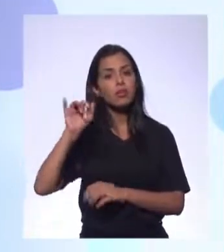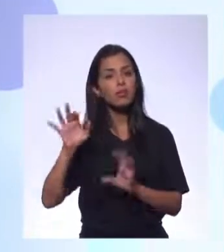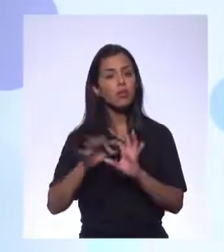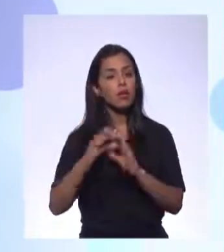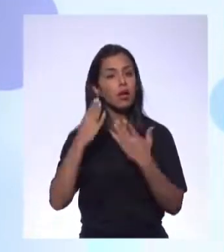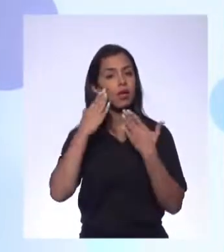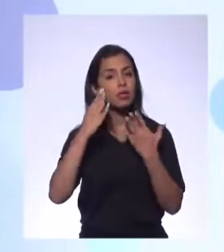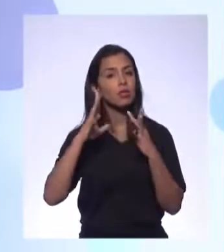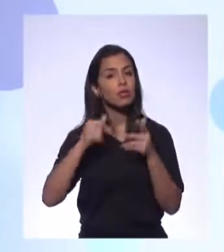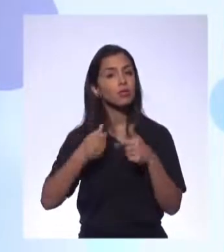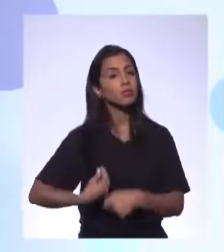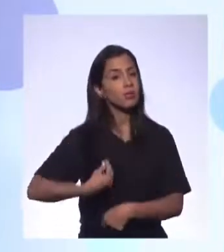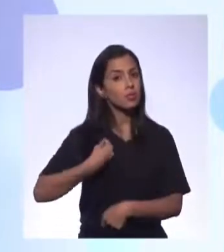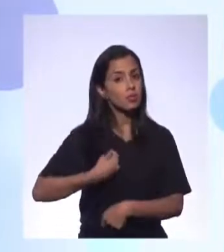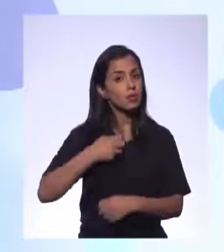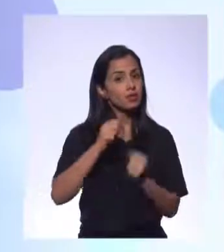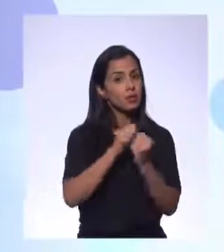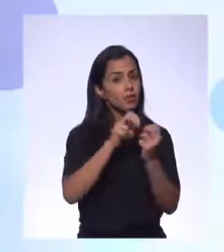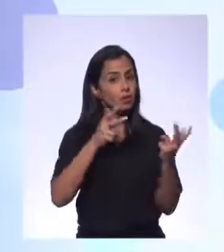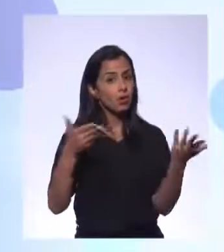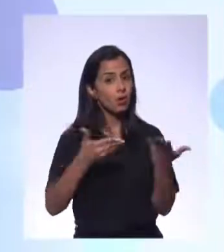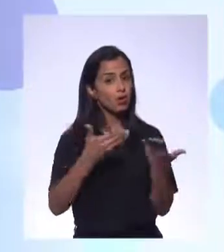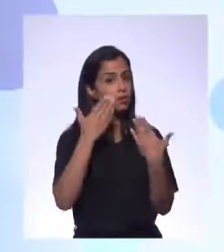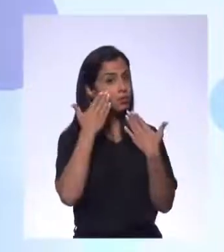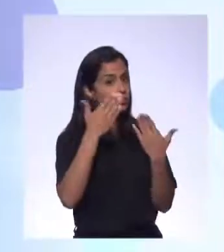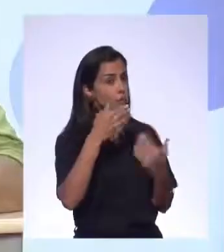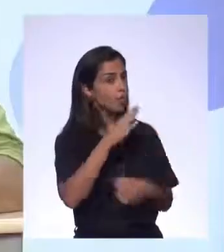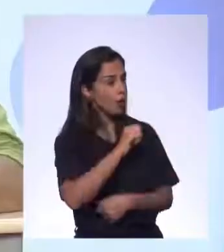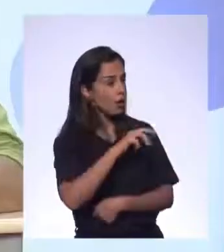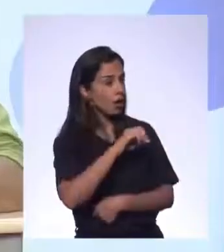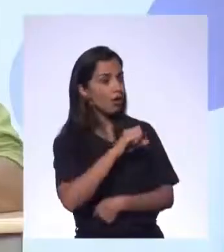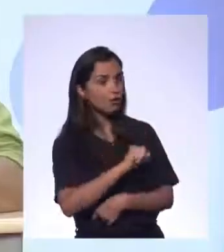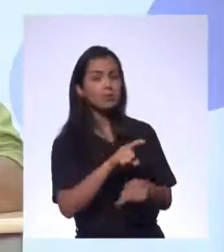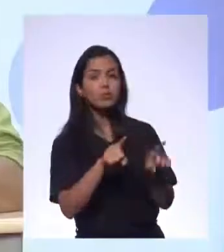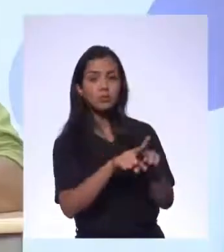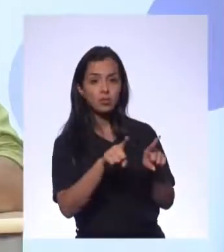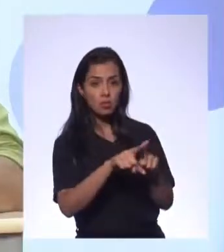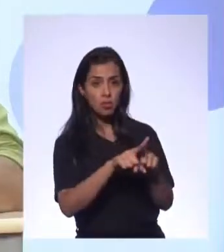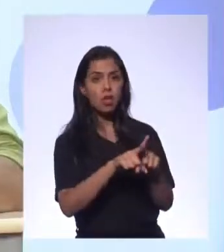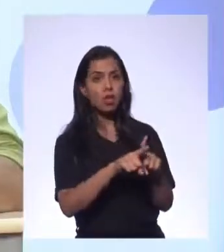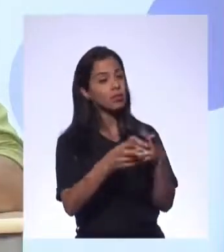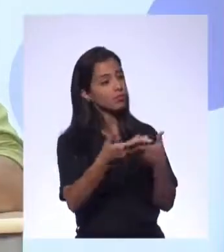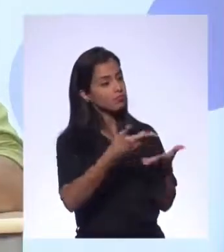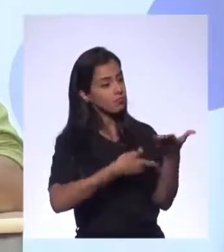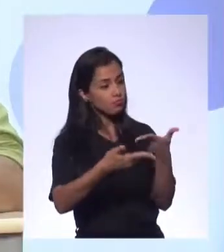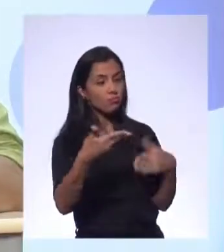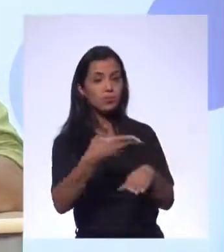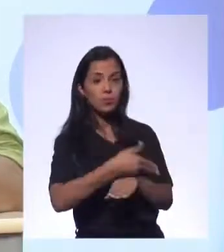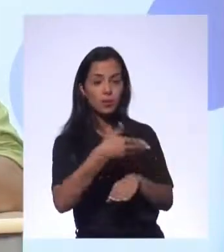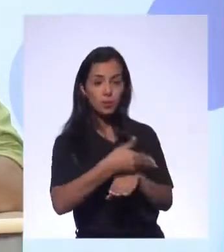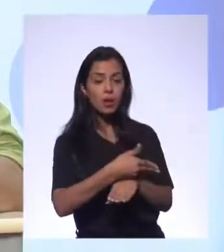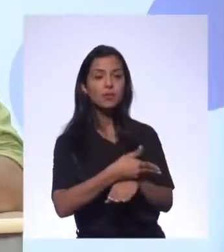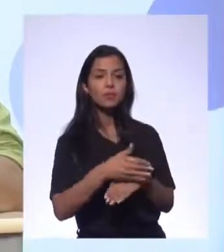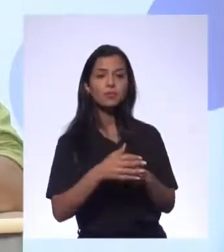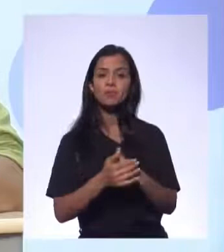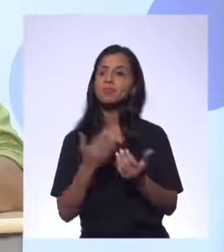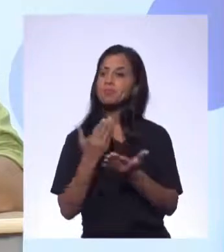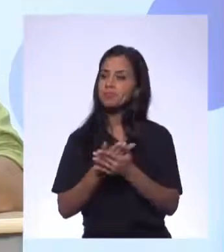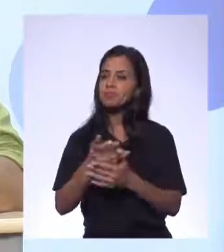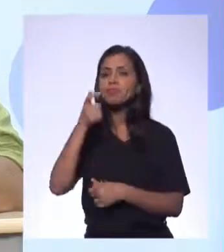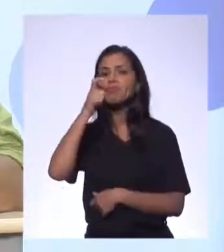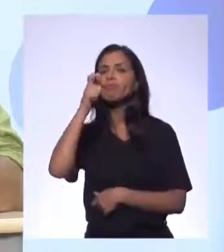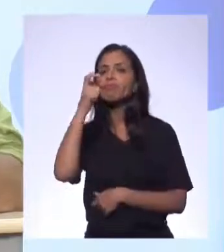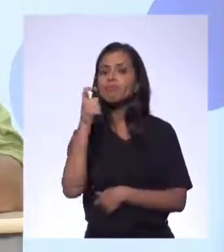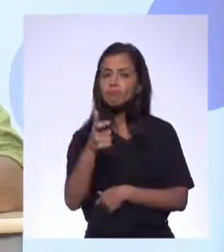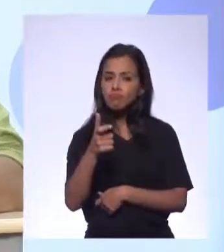agradeço a todos pela presença virtual aqui, ao professor Carlos também pelas interações e participação. Aula